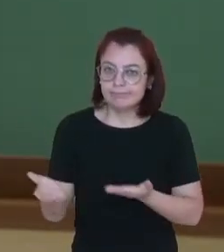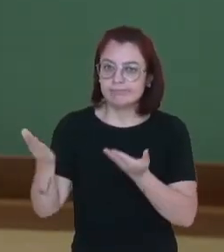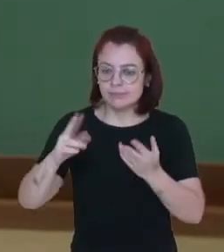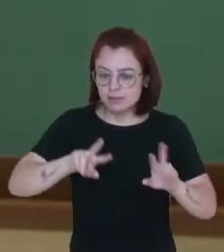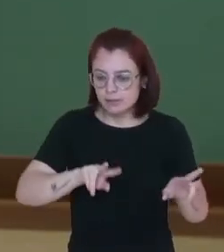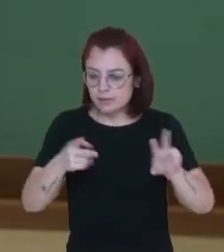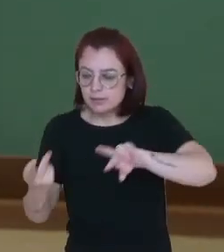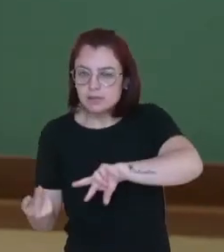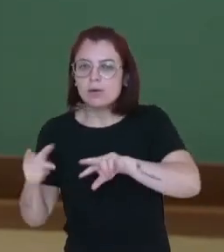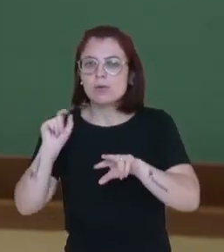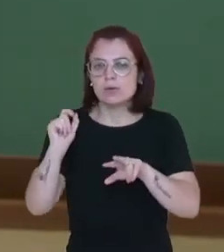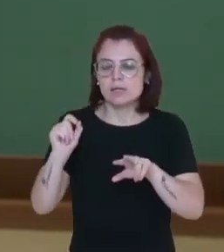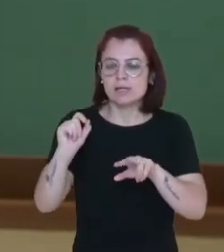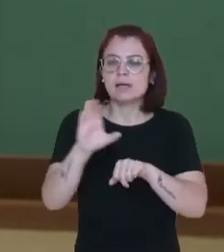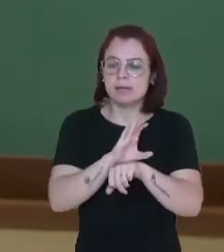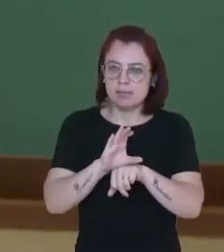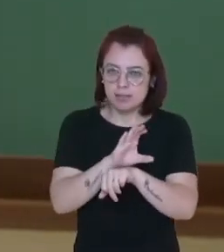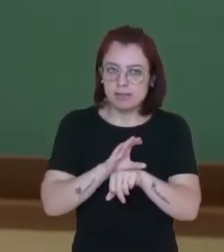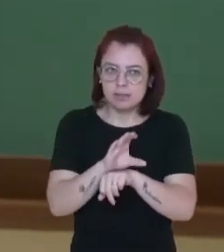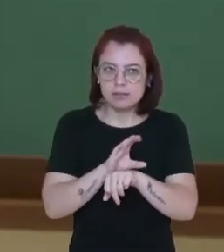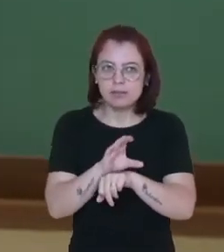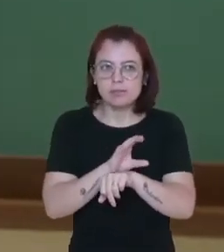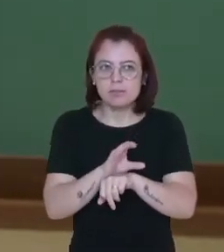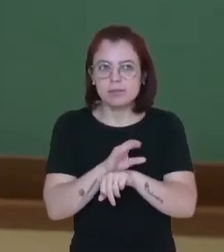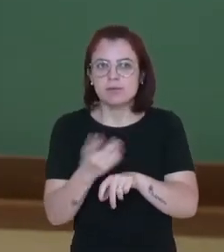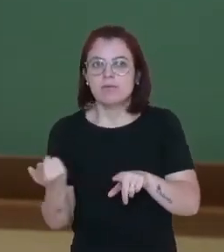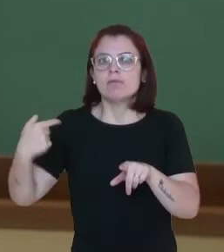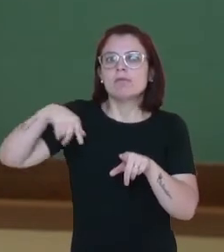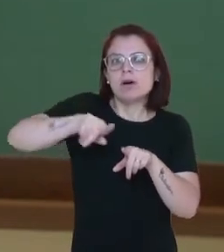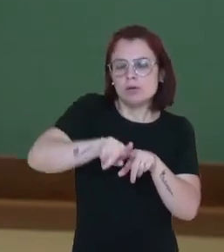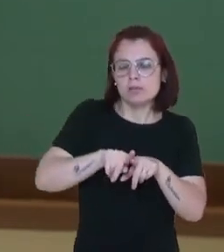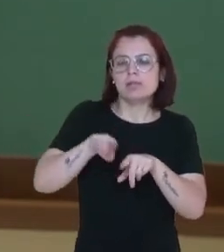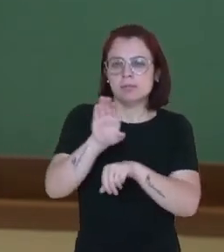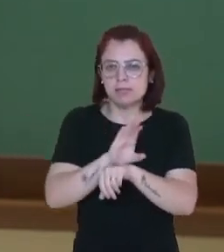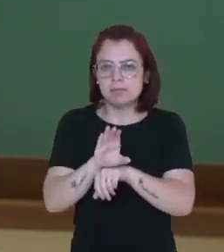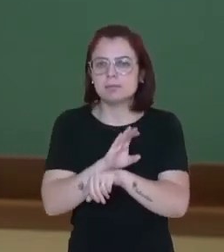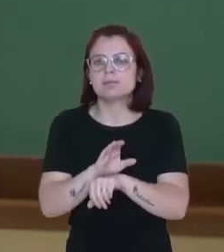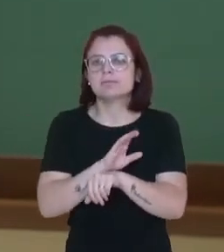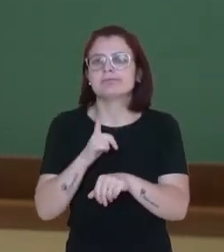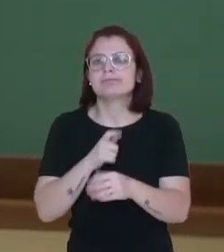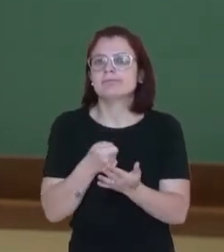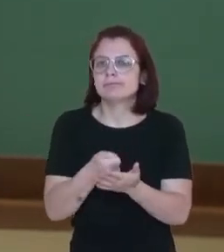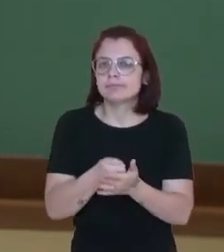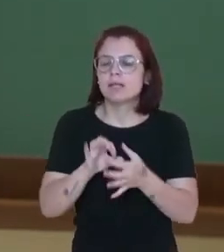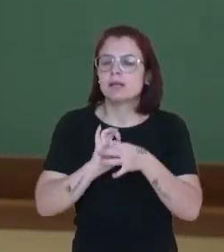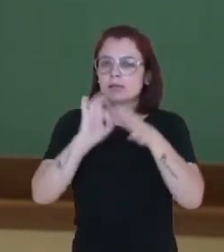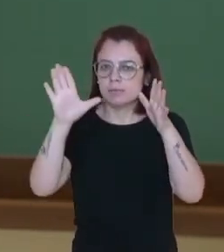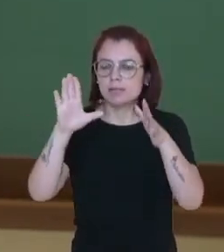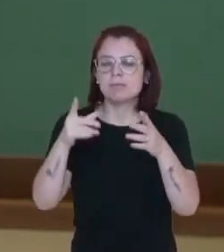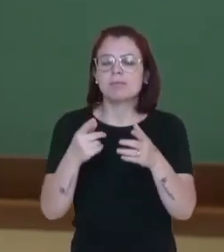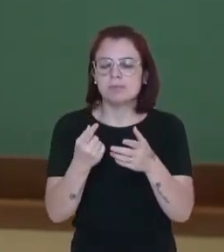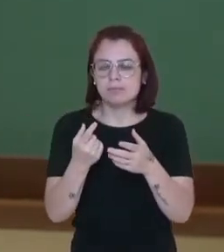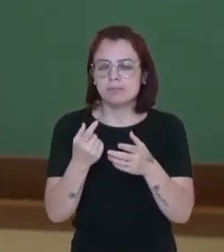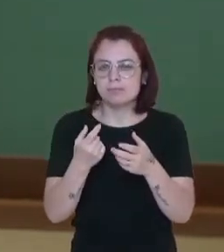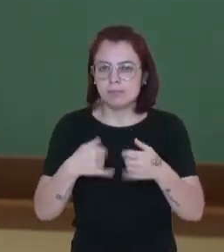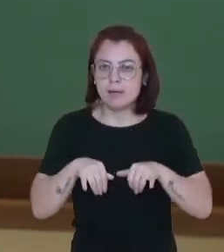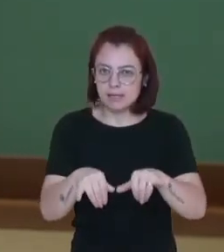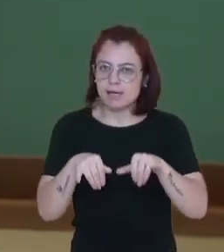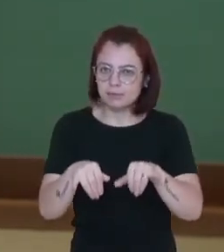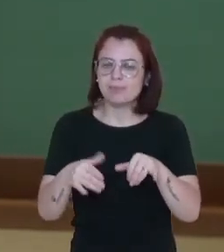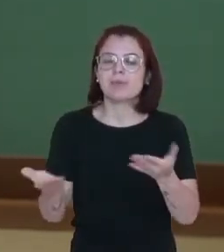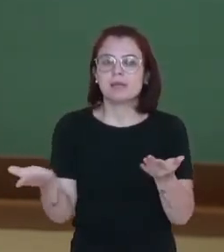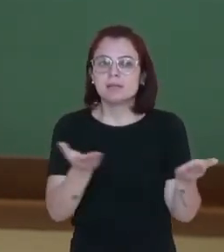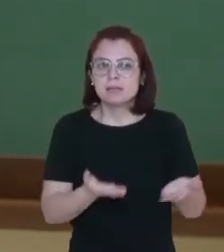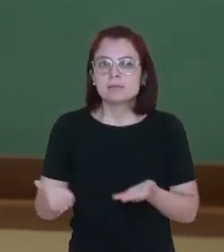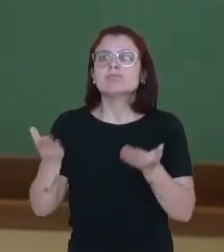para o capitalismo, ou melhor dizendo, esse retorno ao capitalismo, estabelece a liberdade de mercado. Uma liberdade que